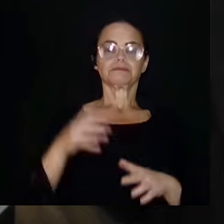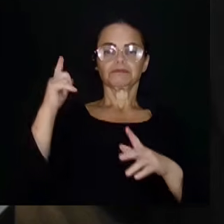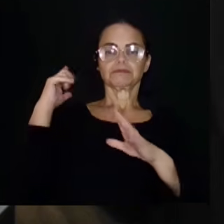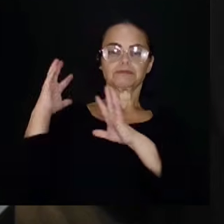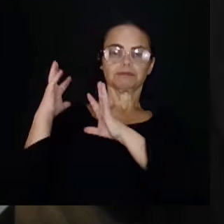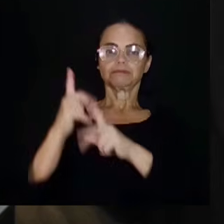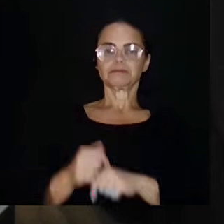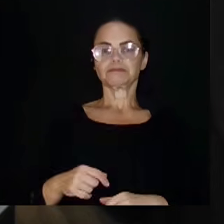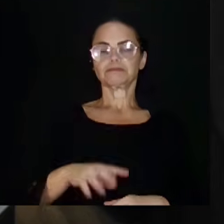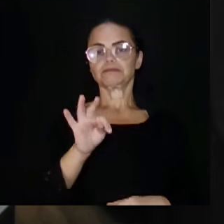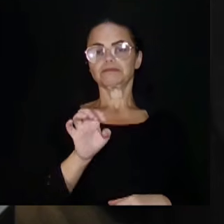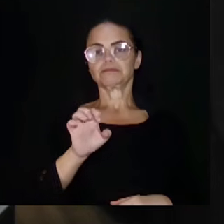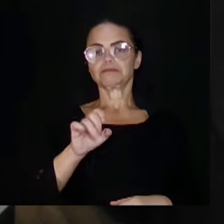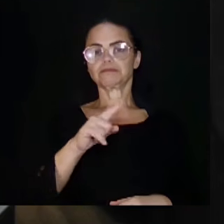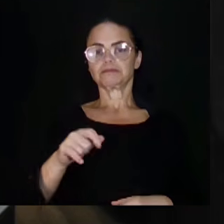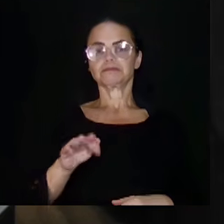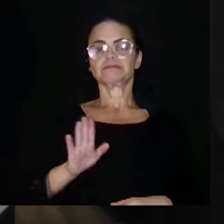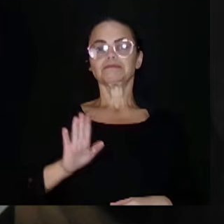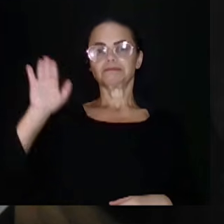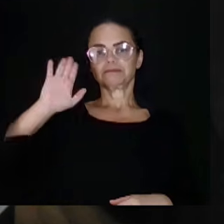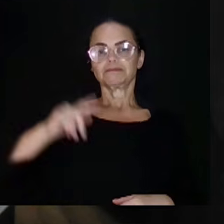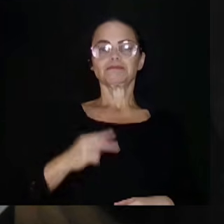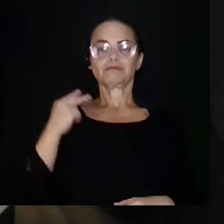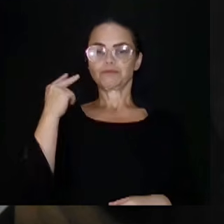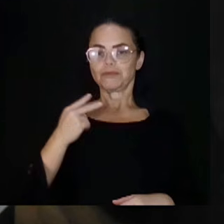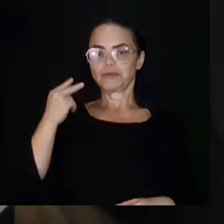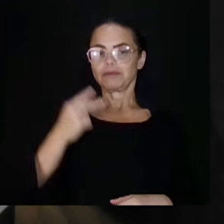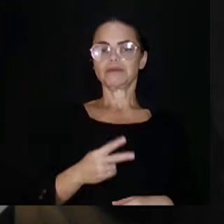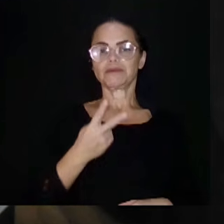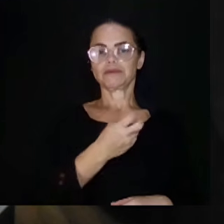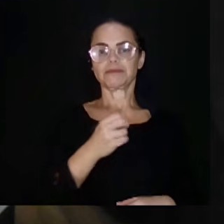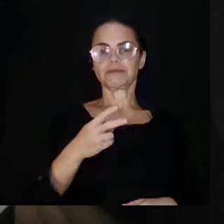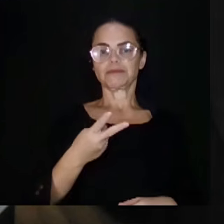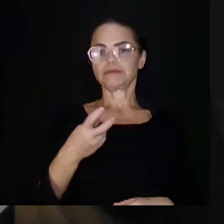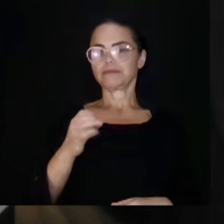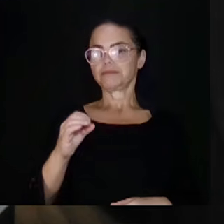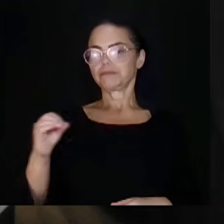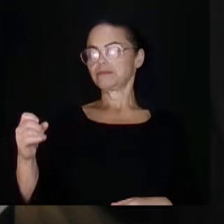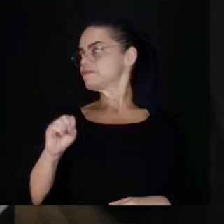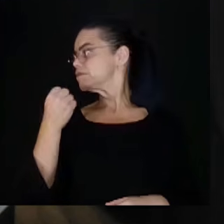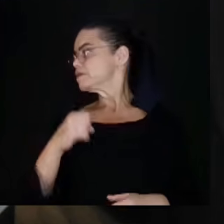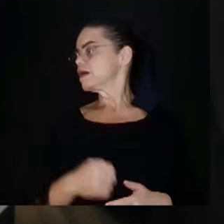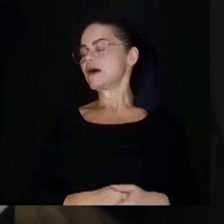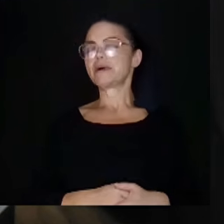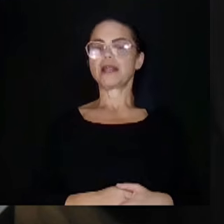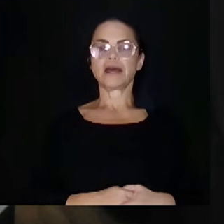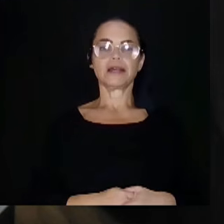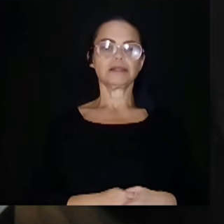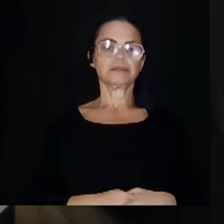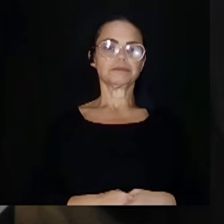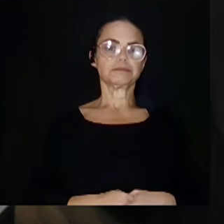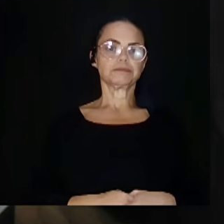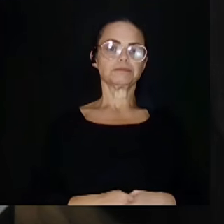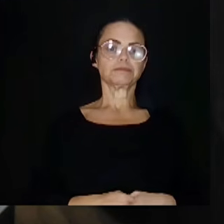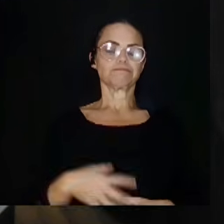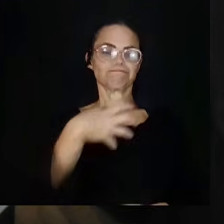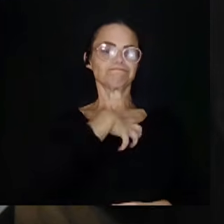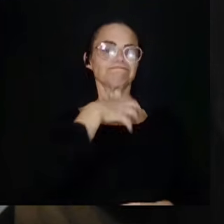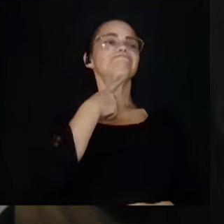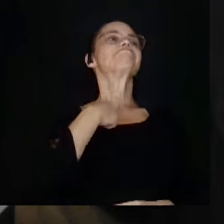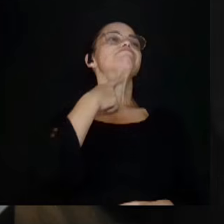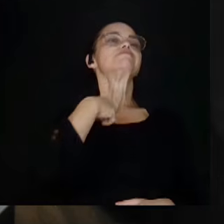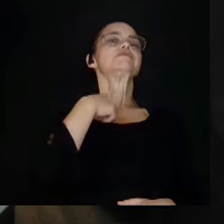foi candidata a vereadora em 2008. Sim. Né? Você sentiu esse desejo, né? Assim